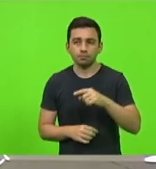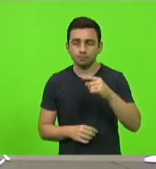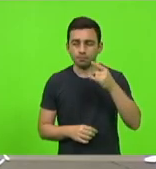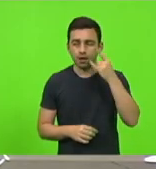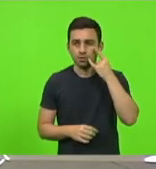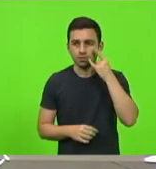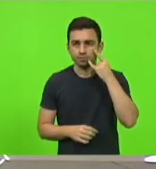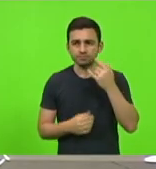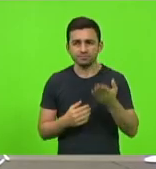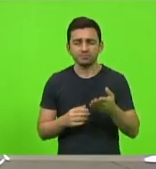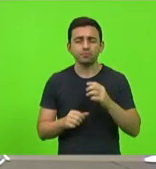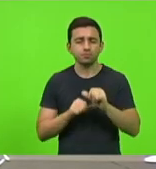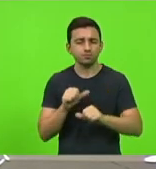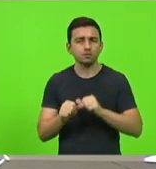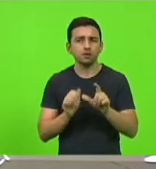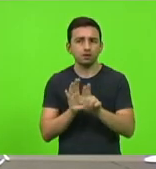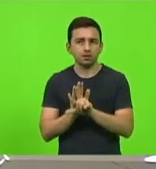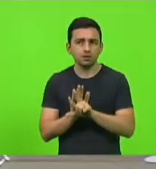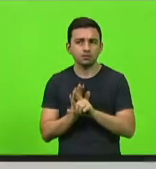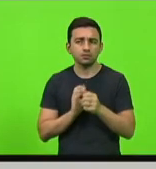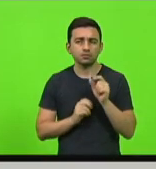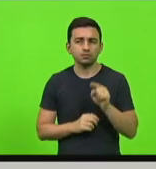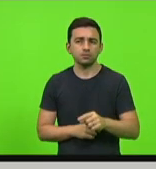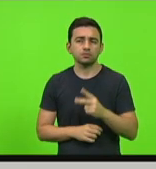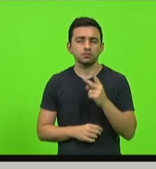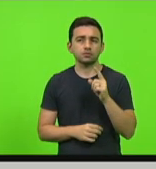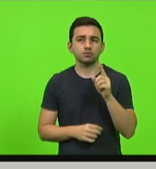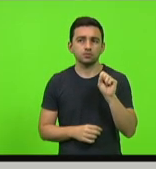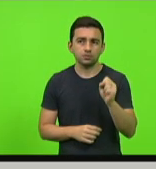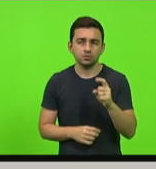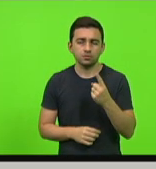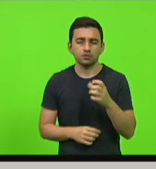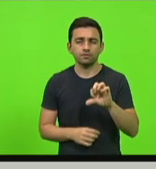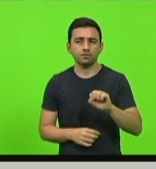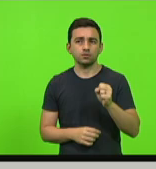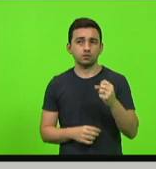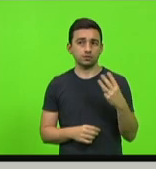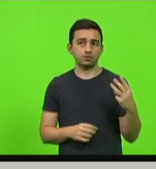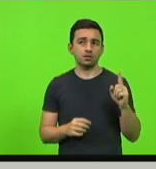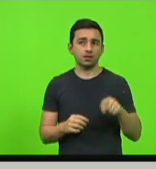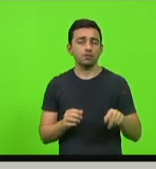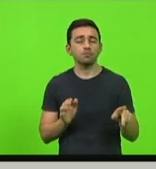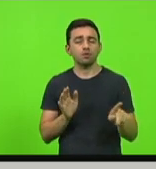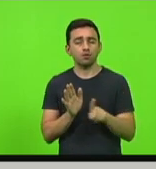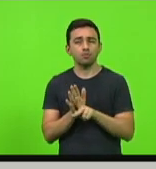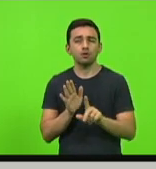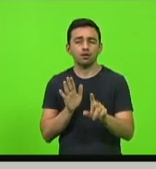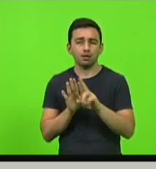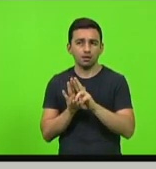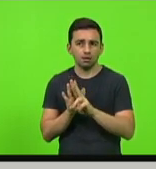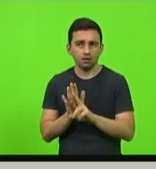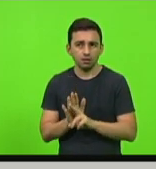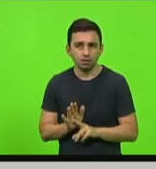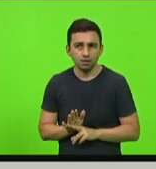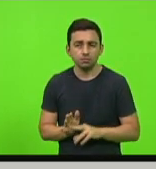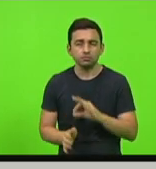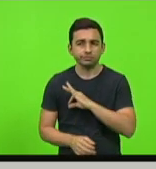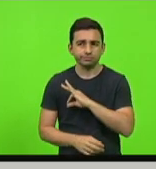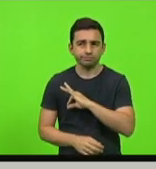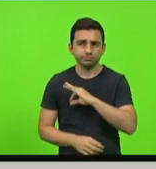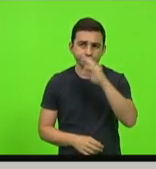a lei 6.218 de 1983, que dispõe sobre o estatuto dos policiais militares do Estado de Santa Catarina e adota